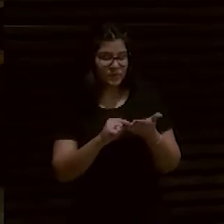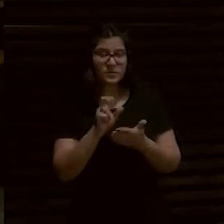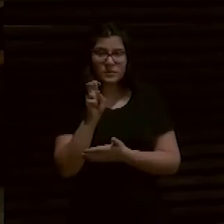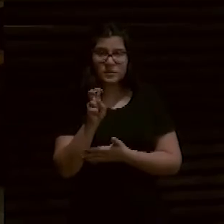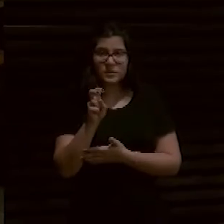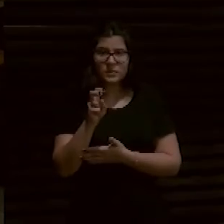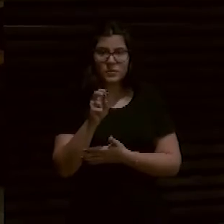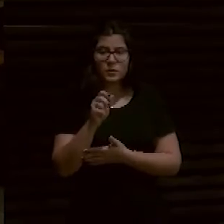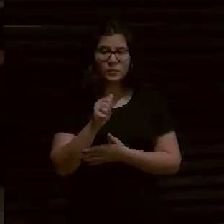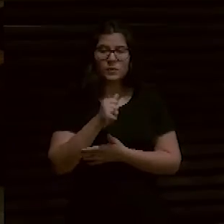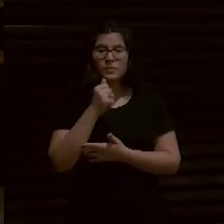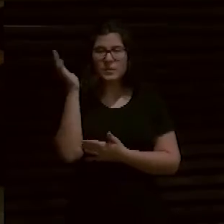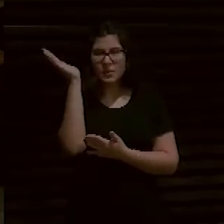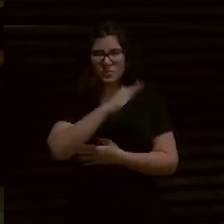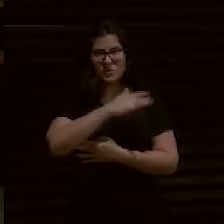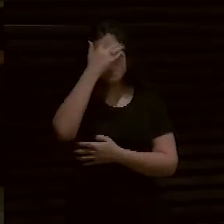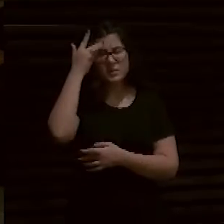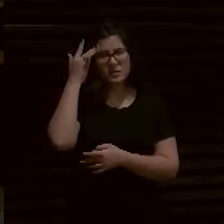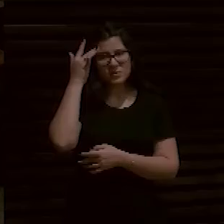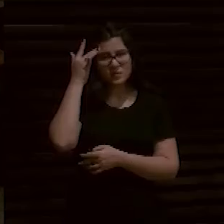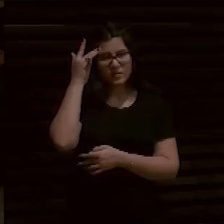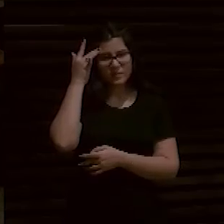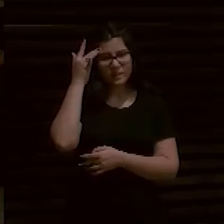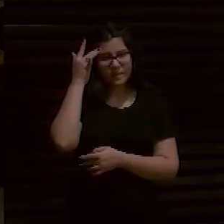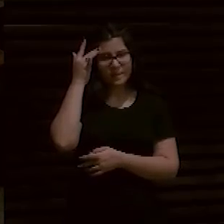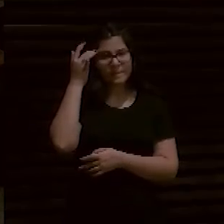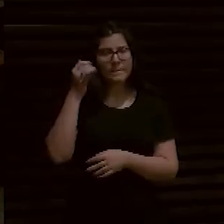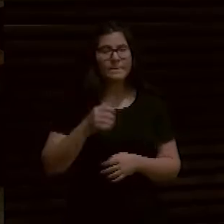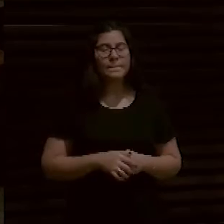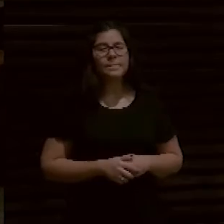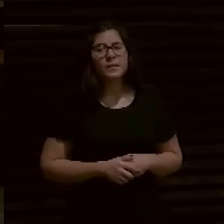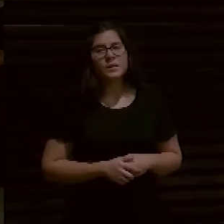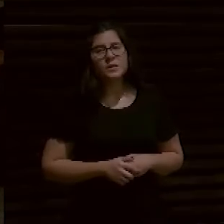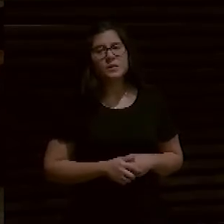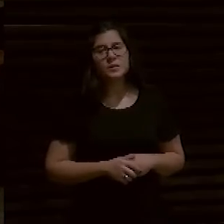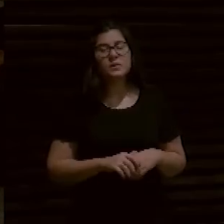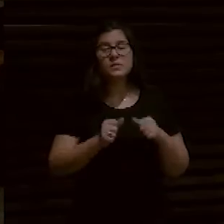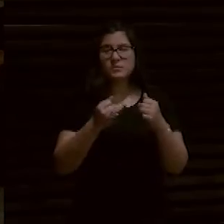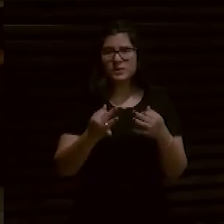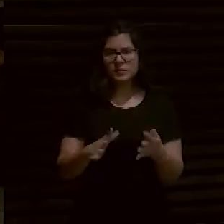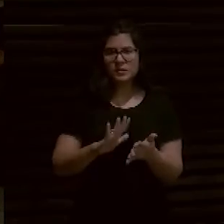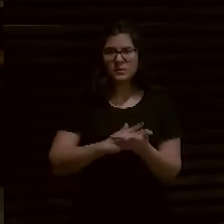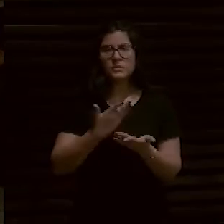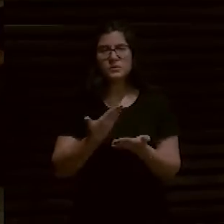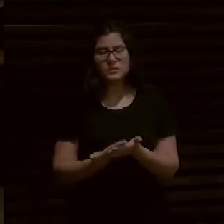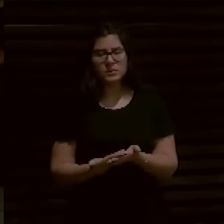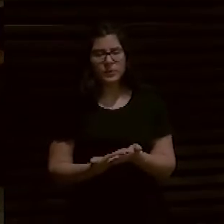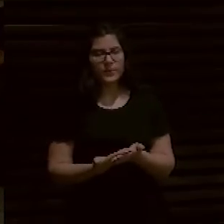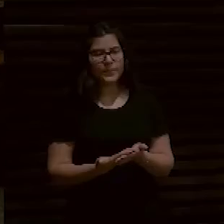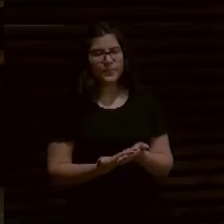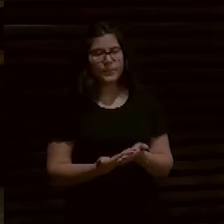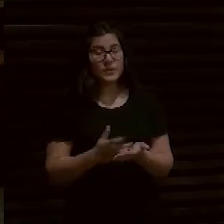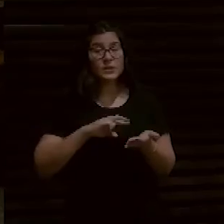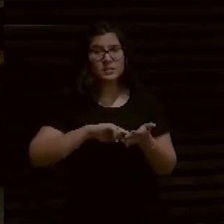palavra homem não é Adam, lá no hebraico, no Velho Testamento, que